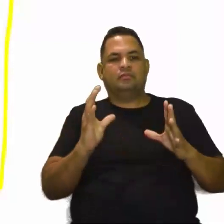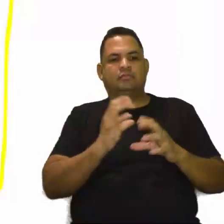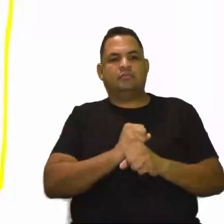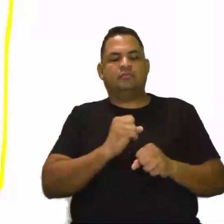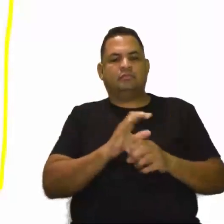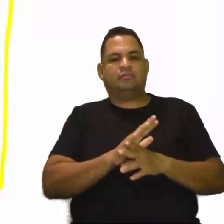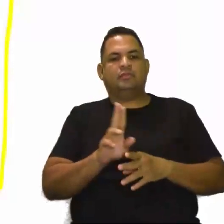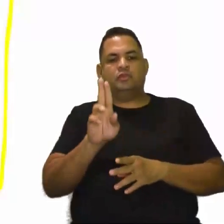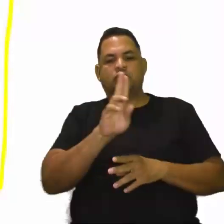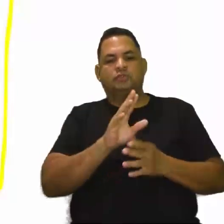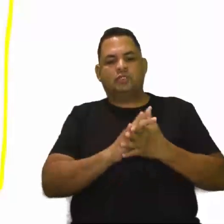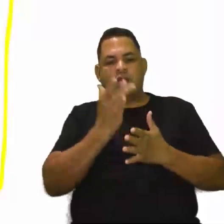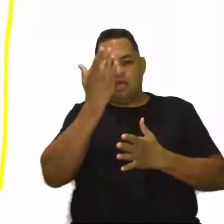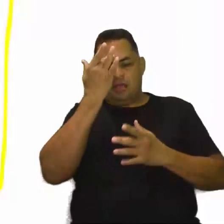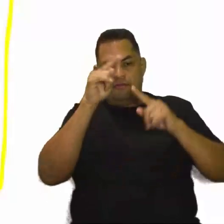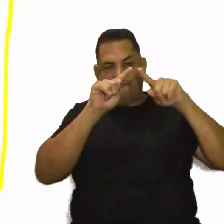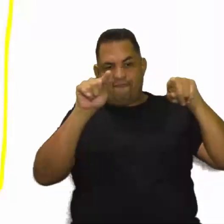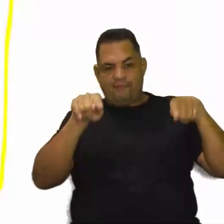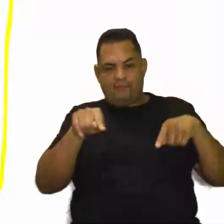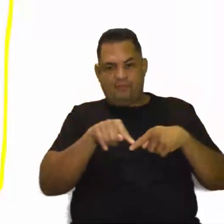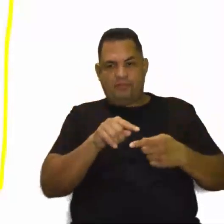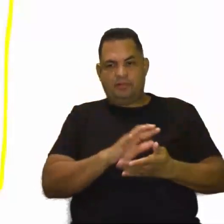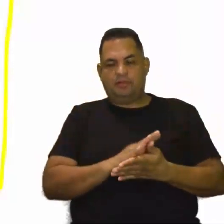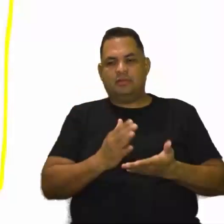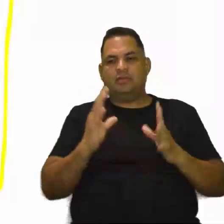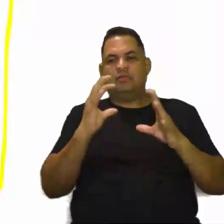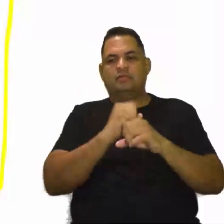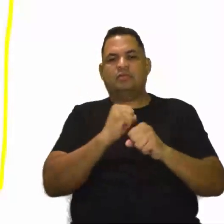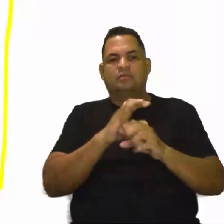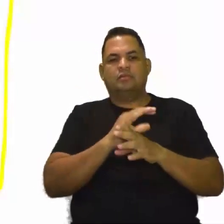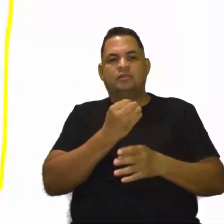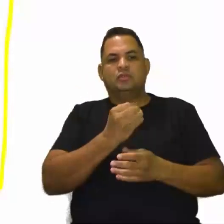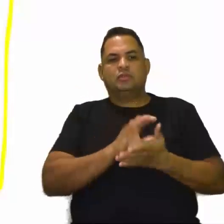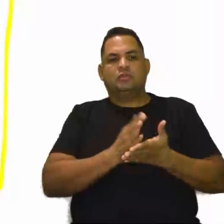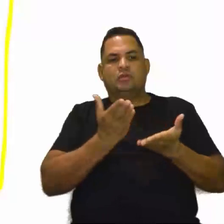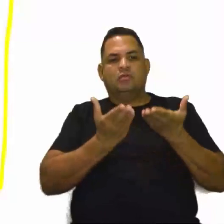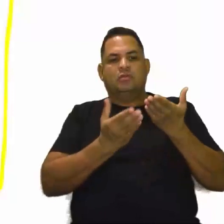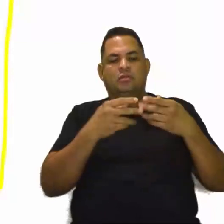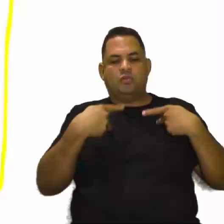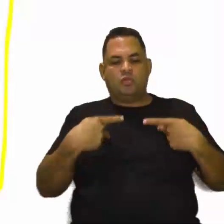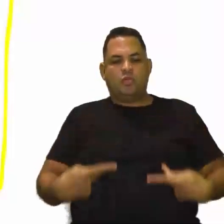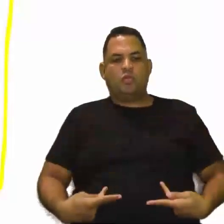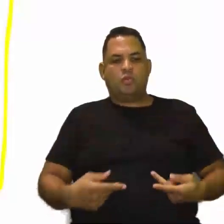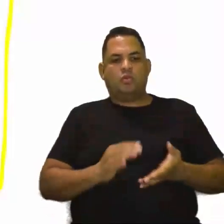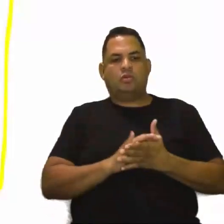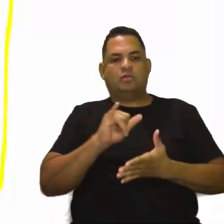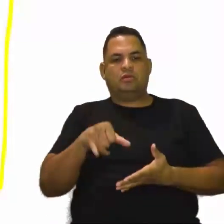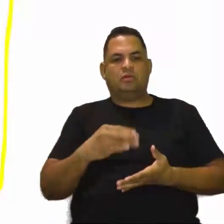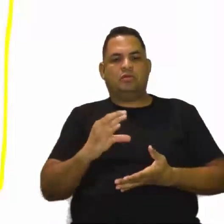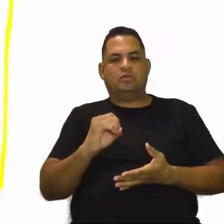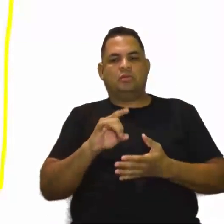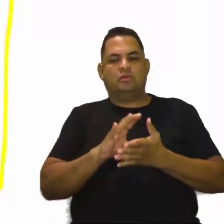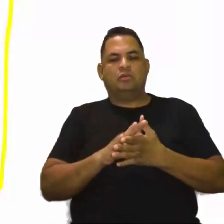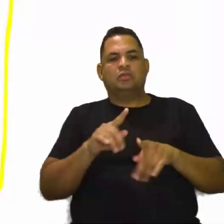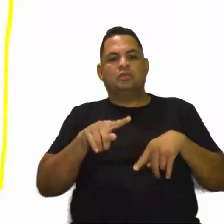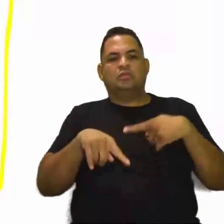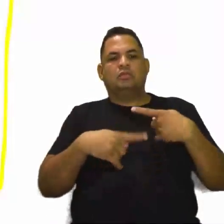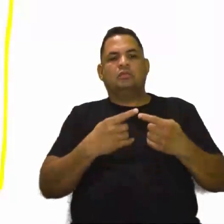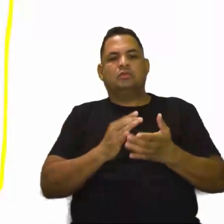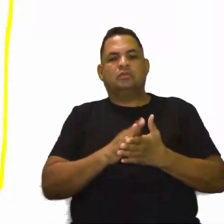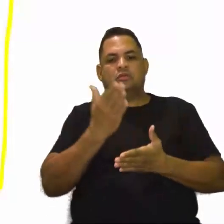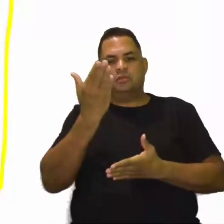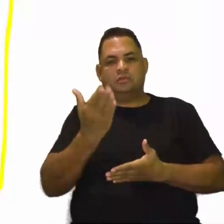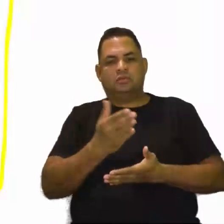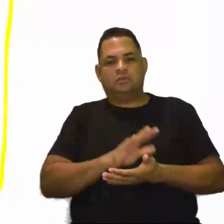calcular, aplicar na fórmula. Então, você vai calcular o peso corporal ali de João, depois a gente vai